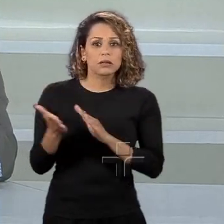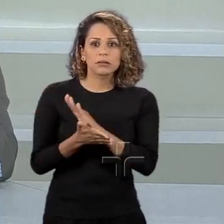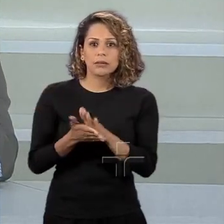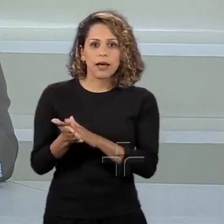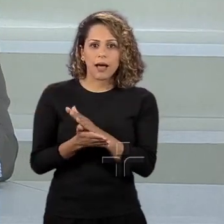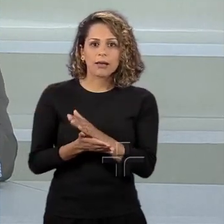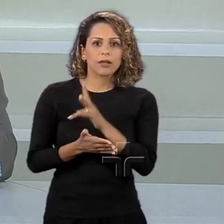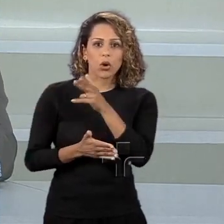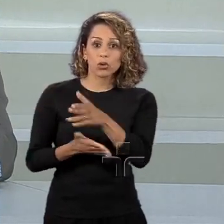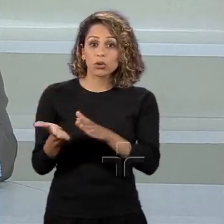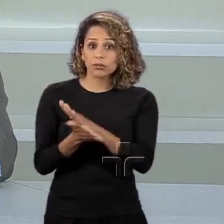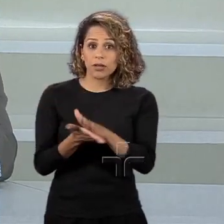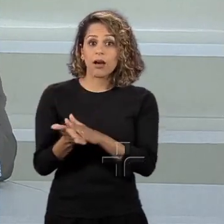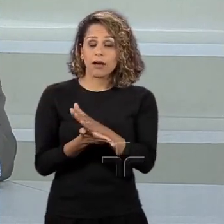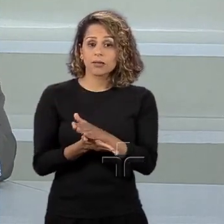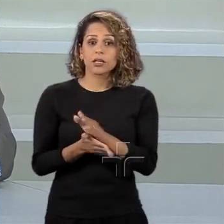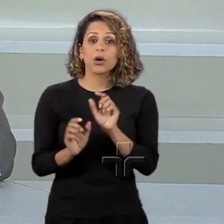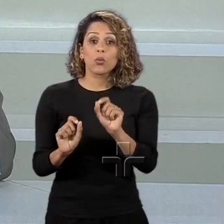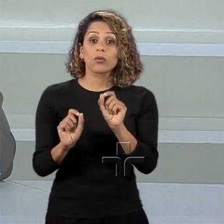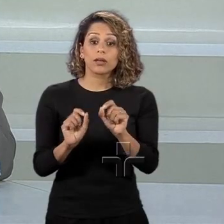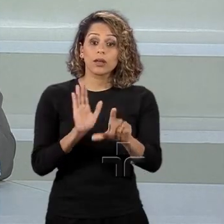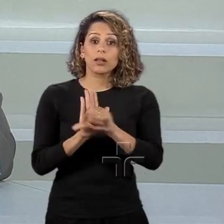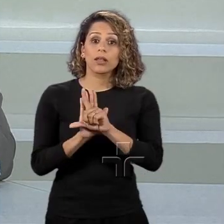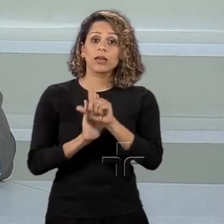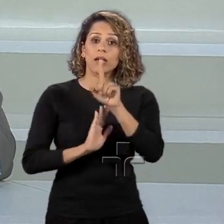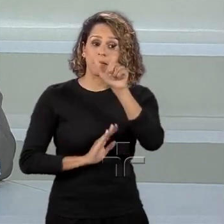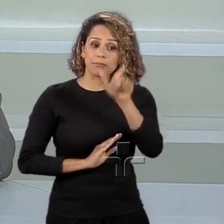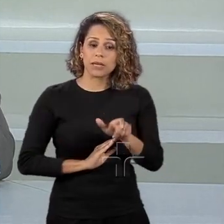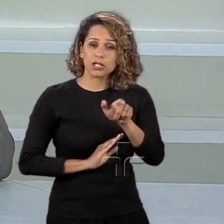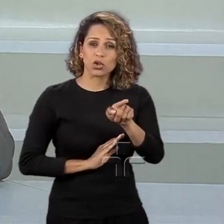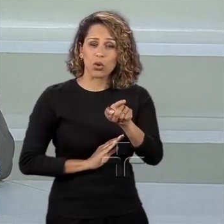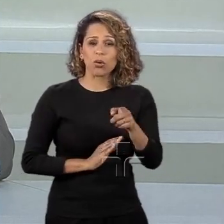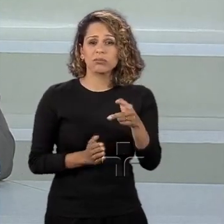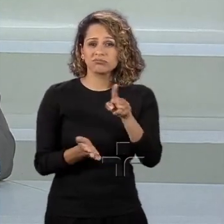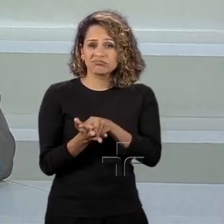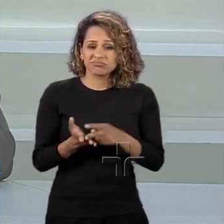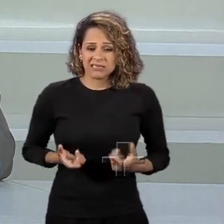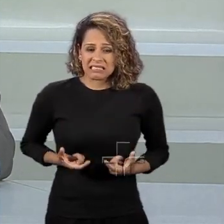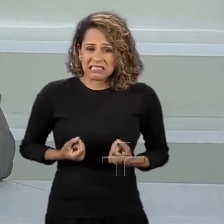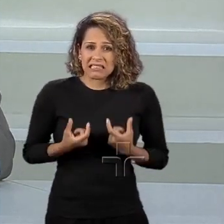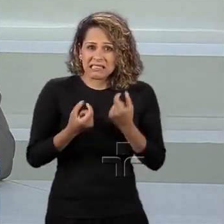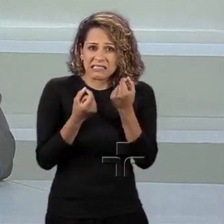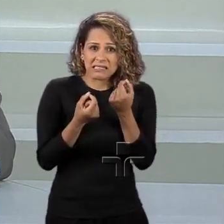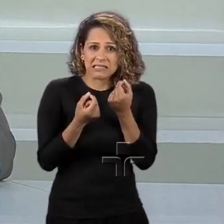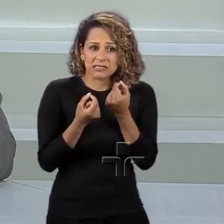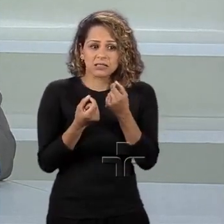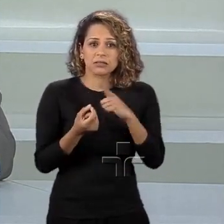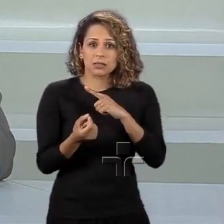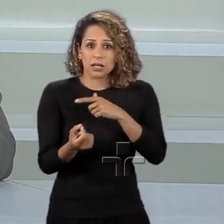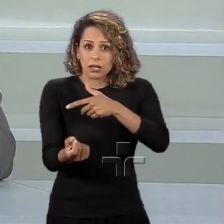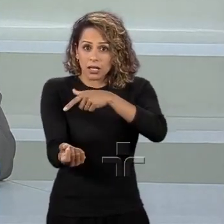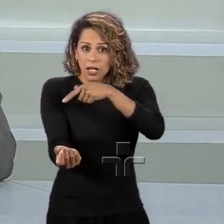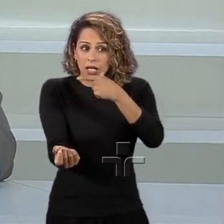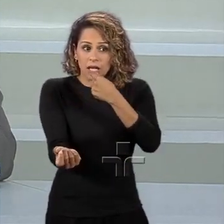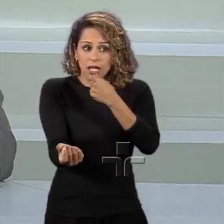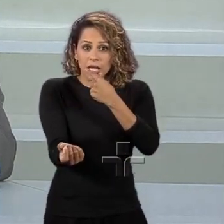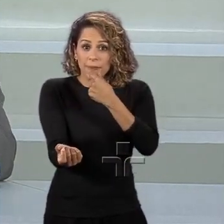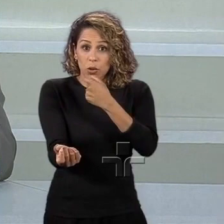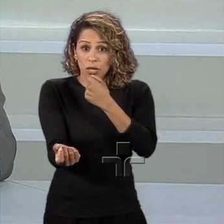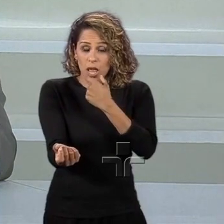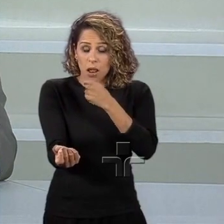paciente cliente de plano de saúde que tenha o diagnóstico de câncer a quimioterapia oral. São medicamentos caros. Essa lei é